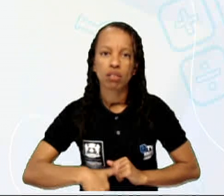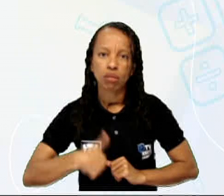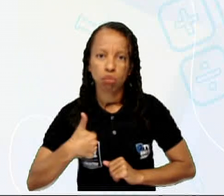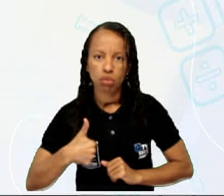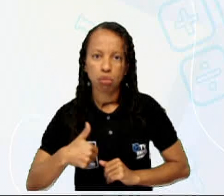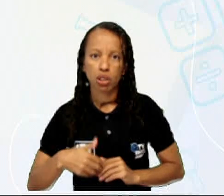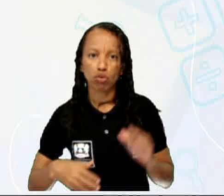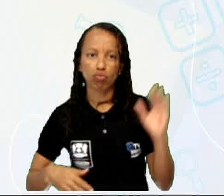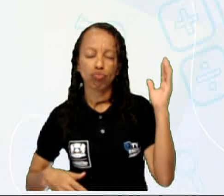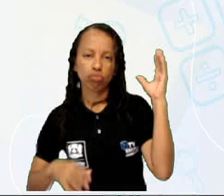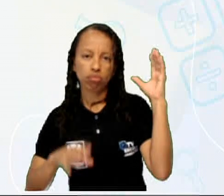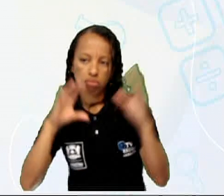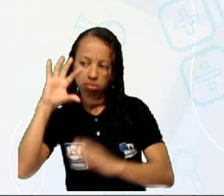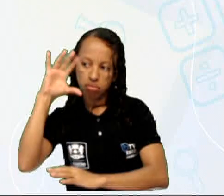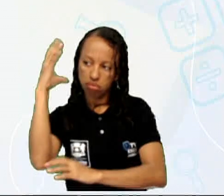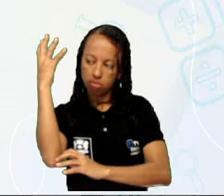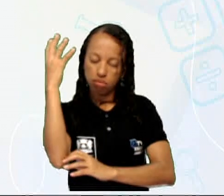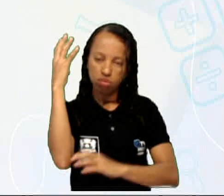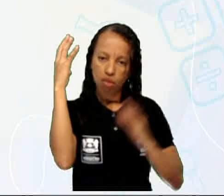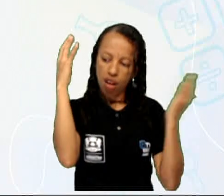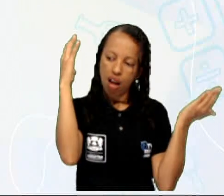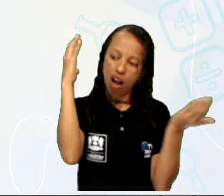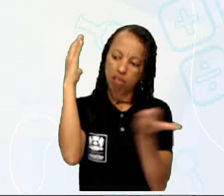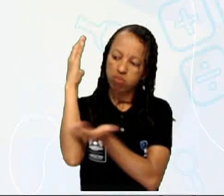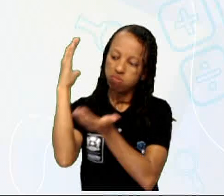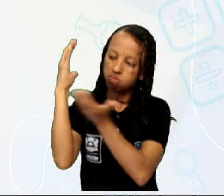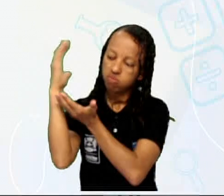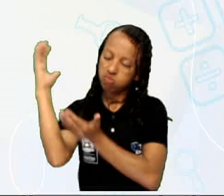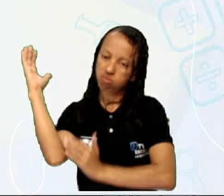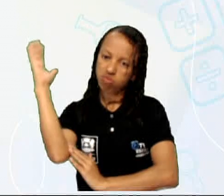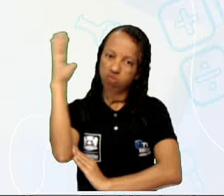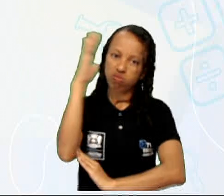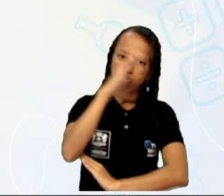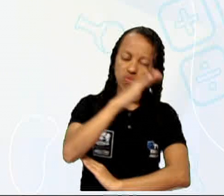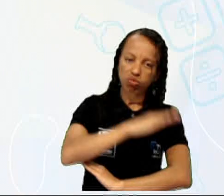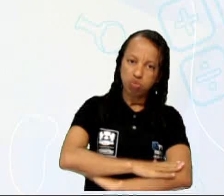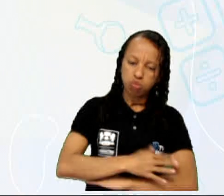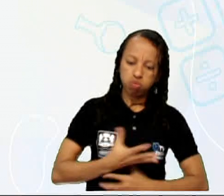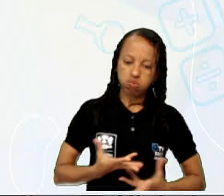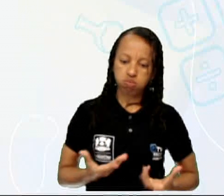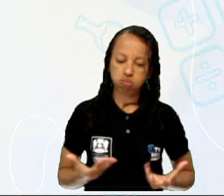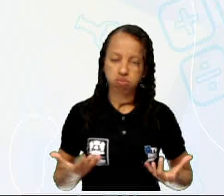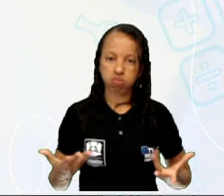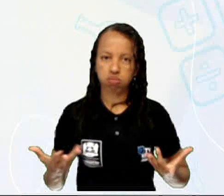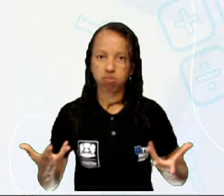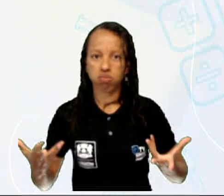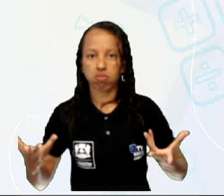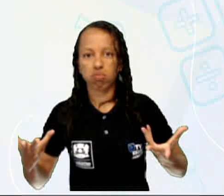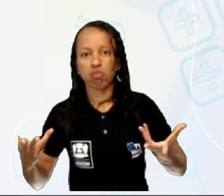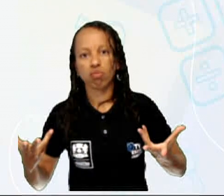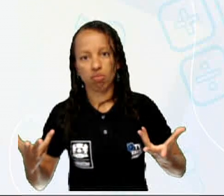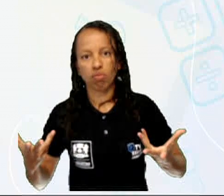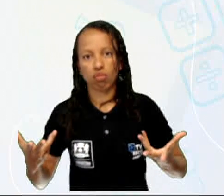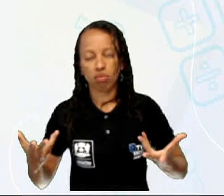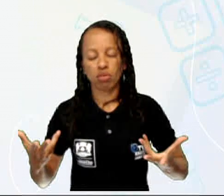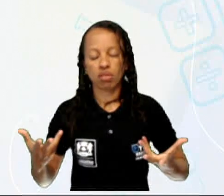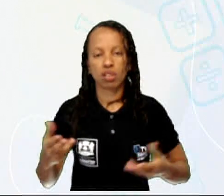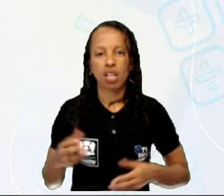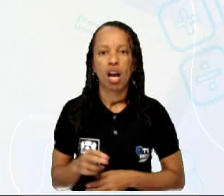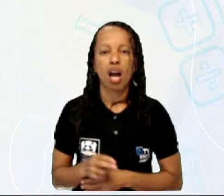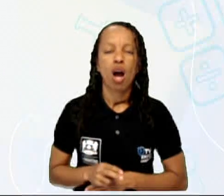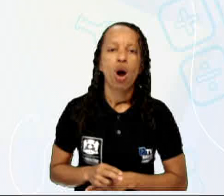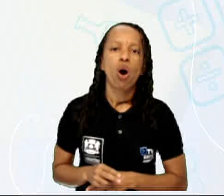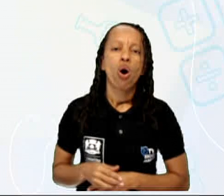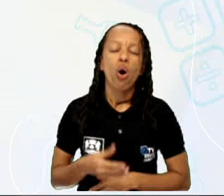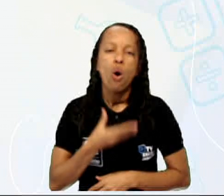das florestas. Todos esses fatores, é causado principalmente pelo homem. A